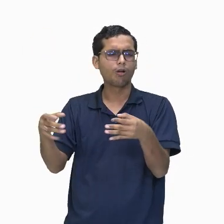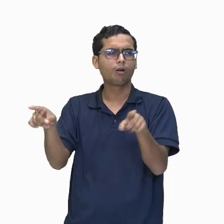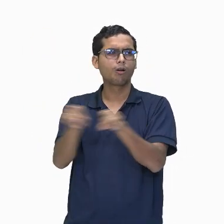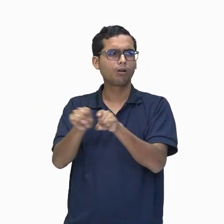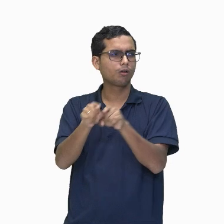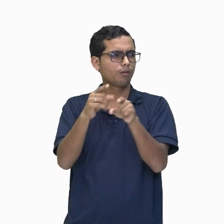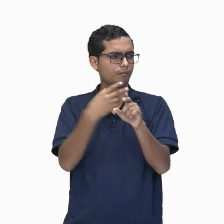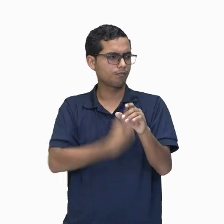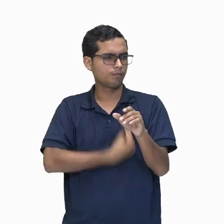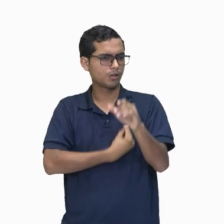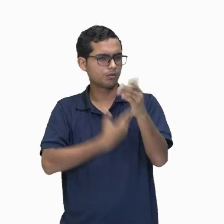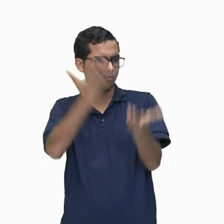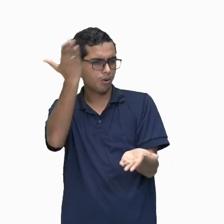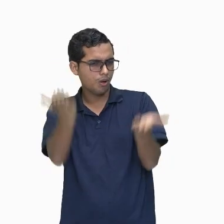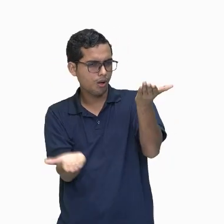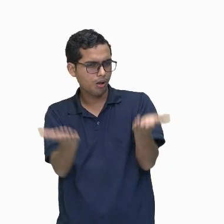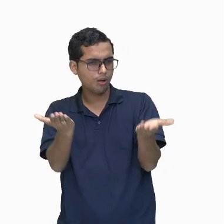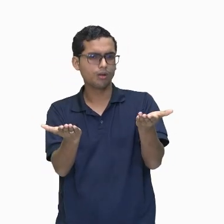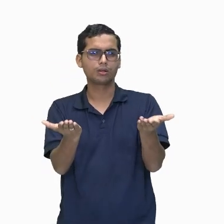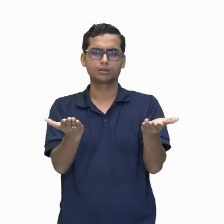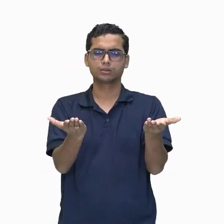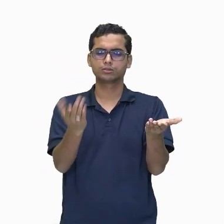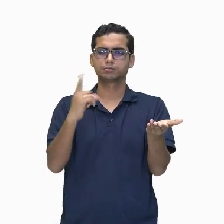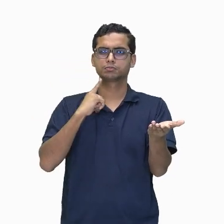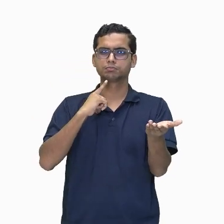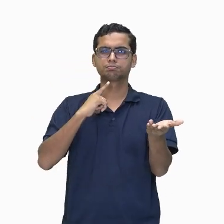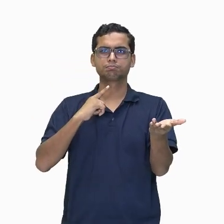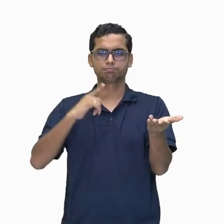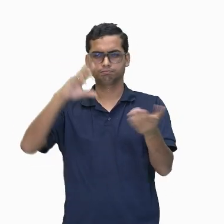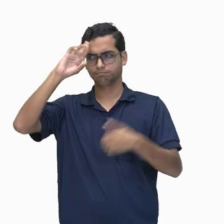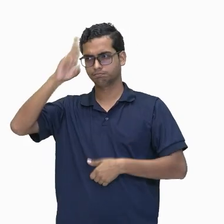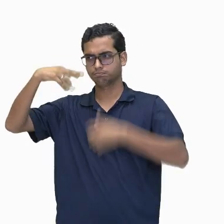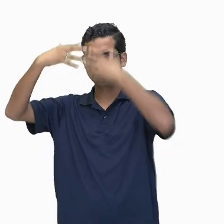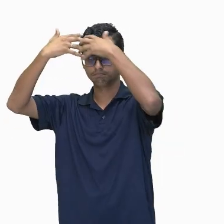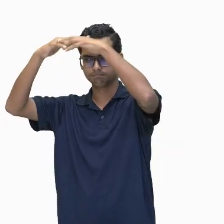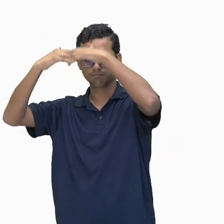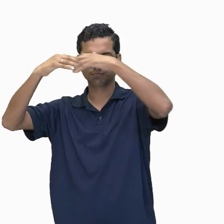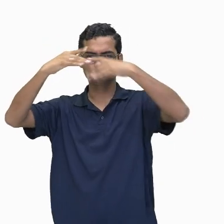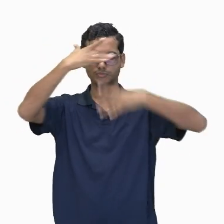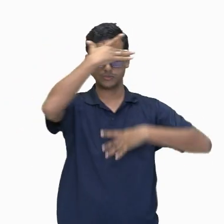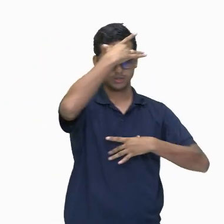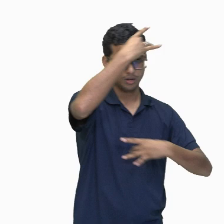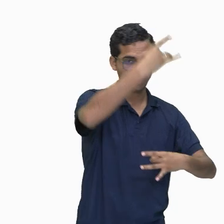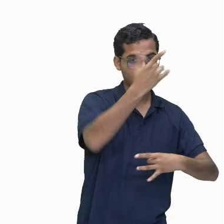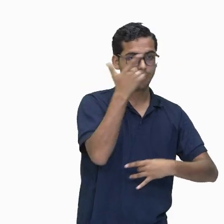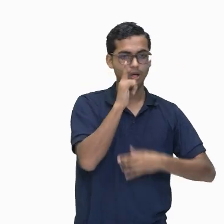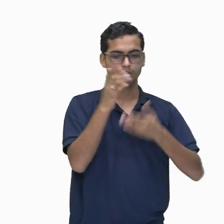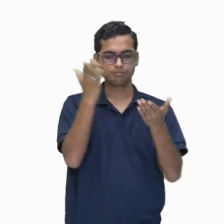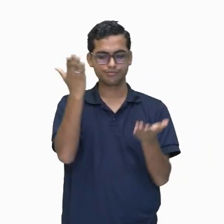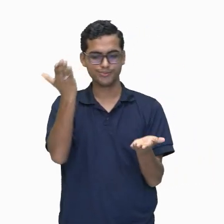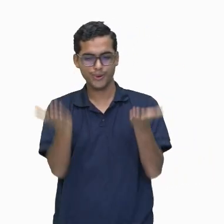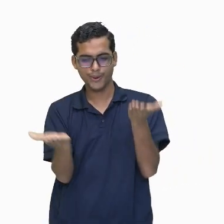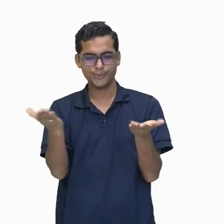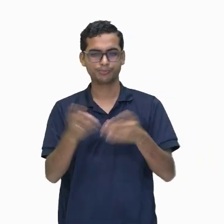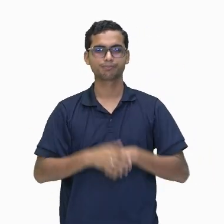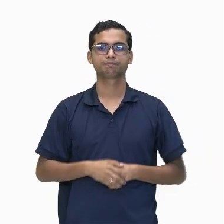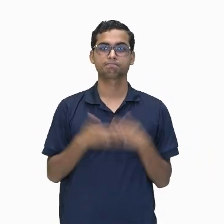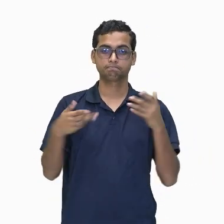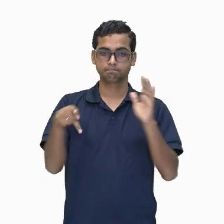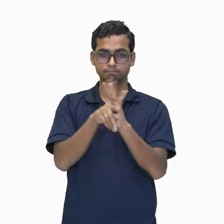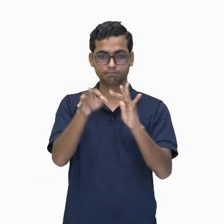eles comediam a razão e a fé aí para ter o equilíbrio. O arcadismo, portanto, se apresentou como